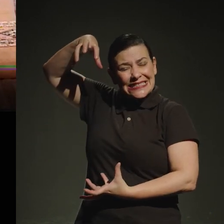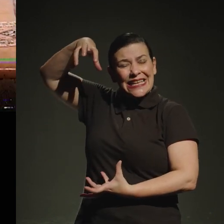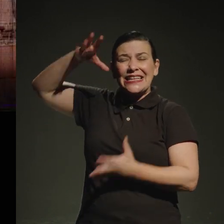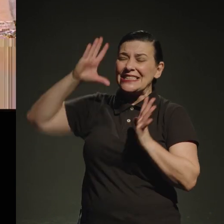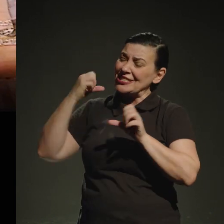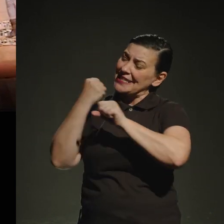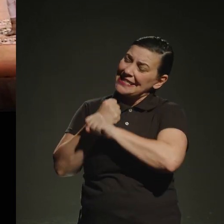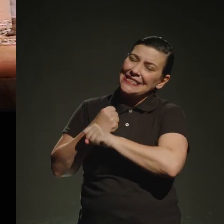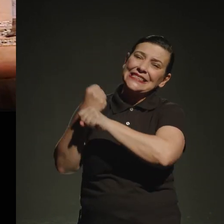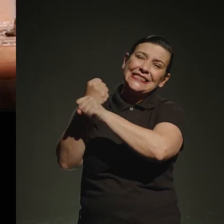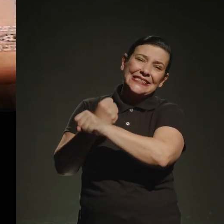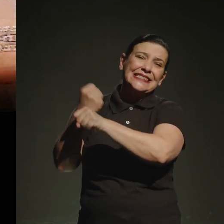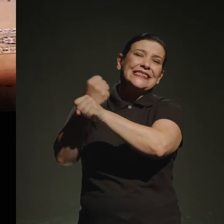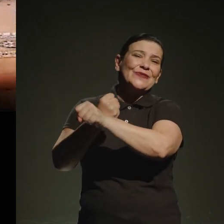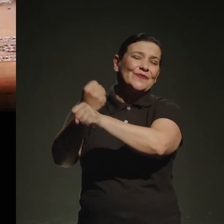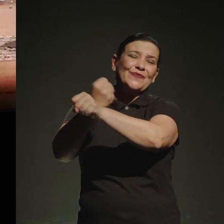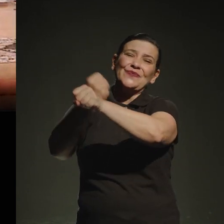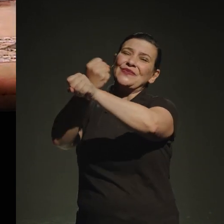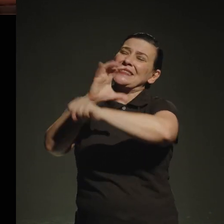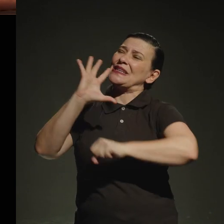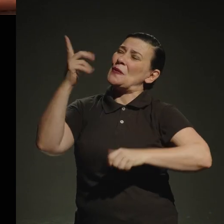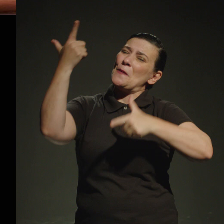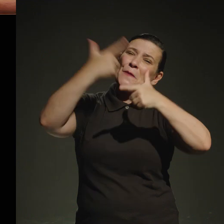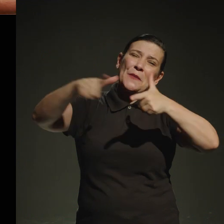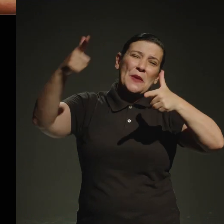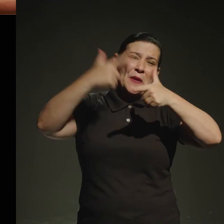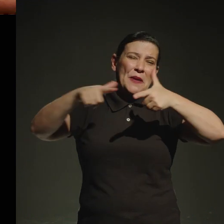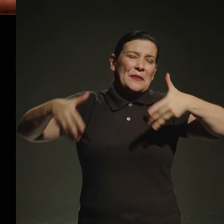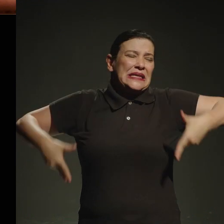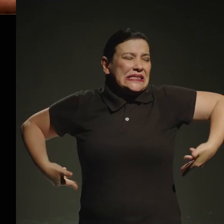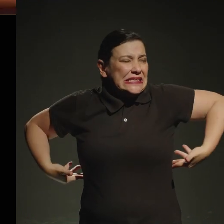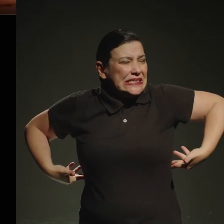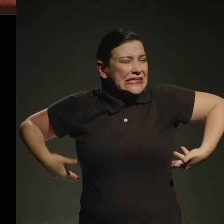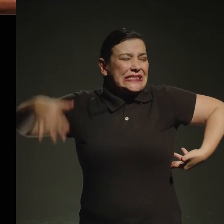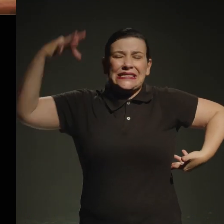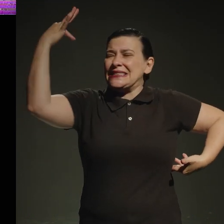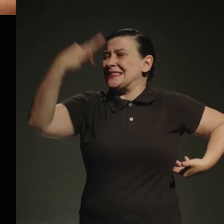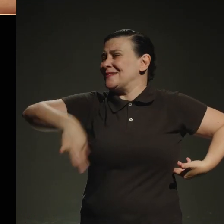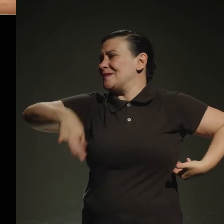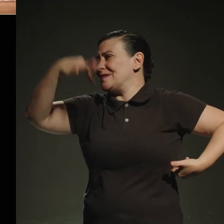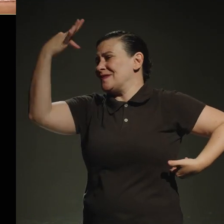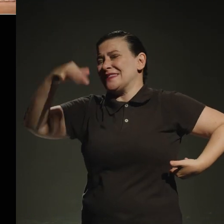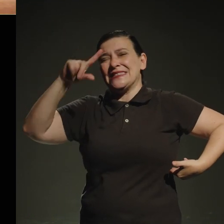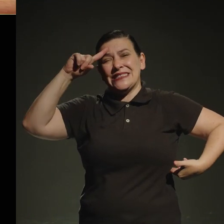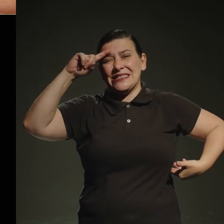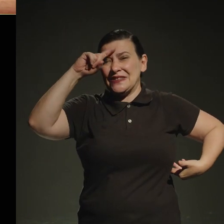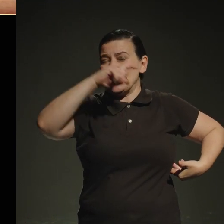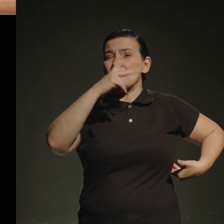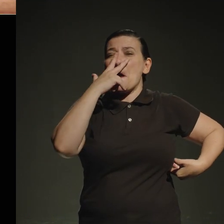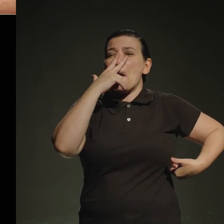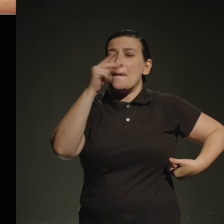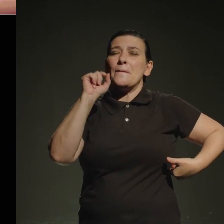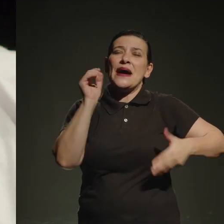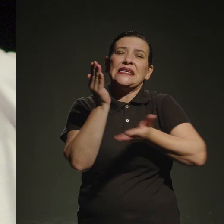Ai, que já não tem mais fresca idade. E o passar inclemente dos anos instalou-se-me direto nas